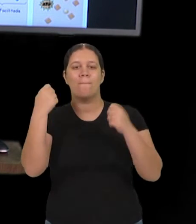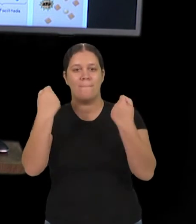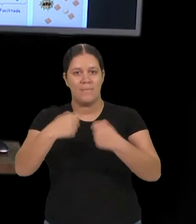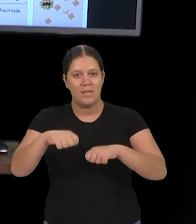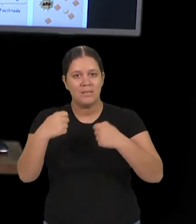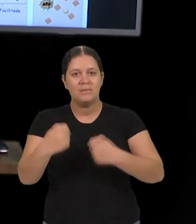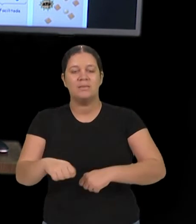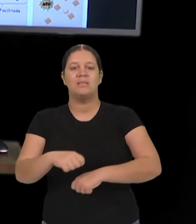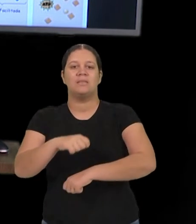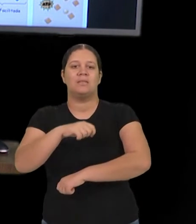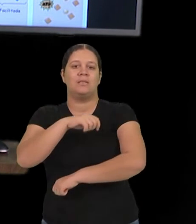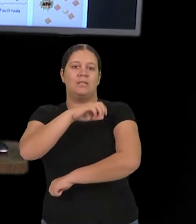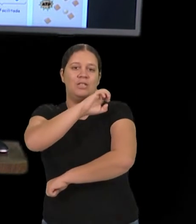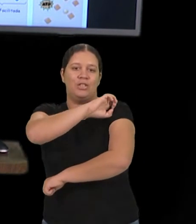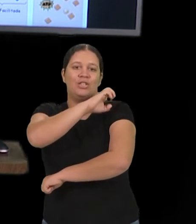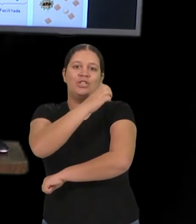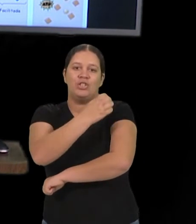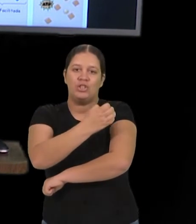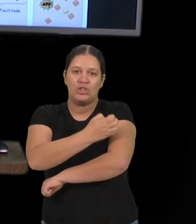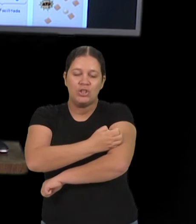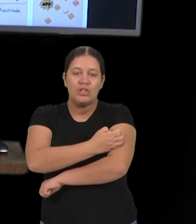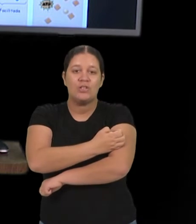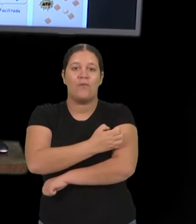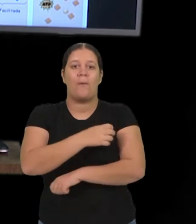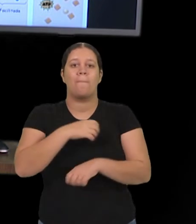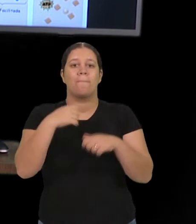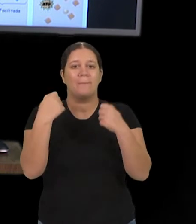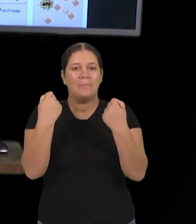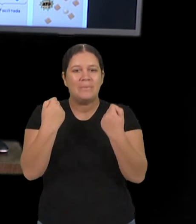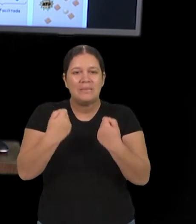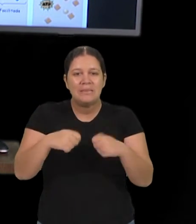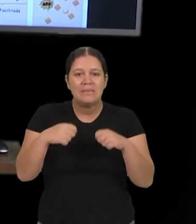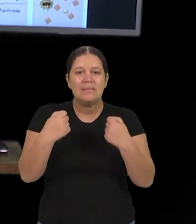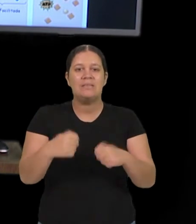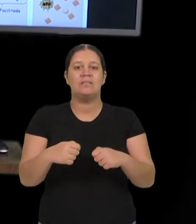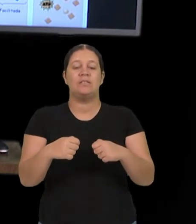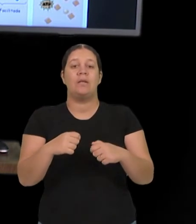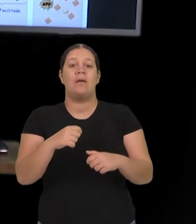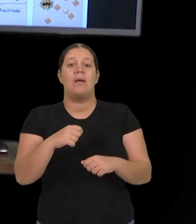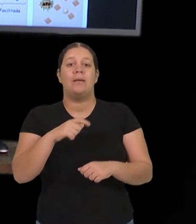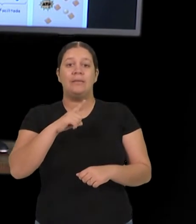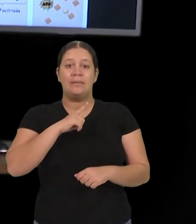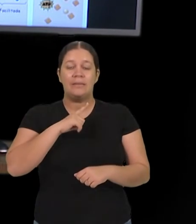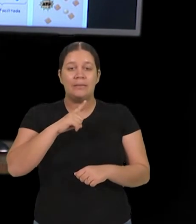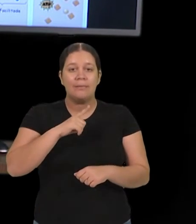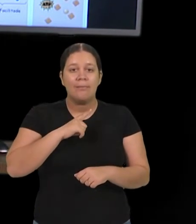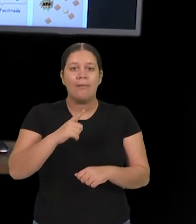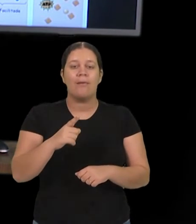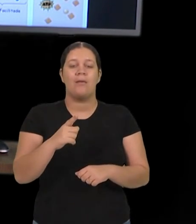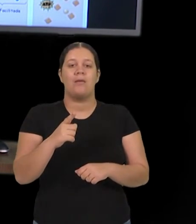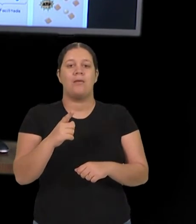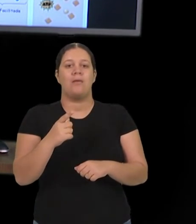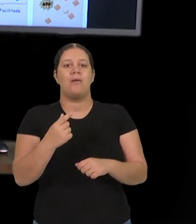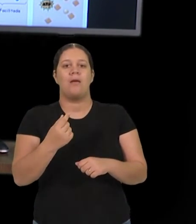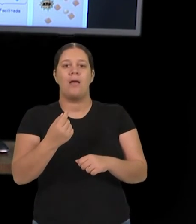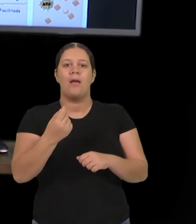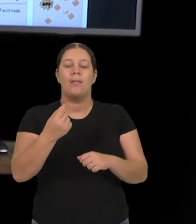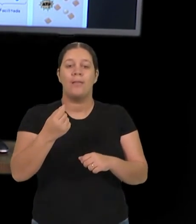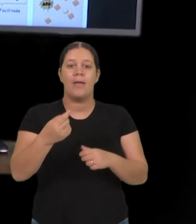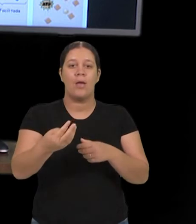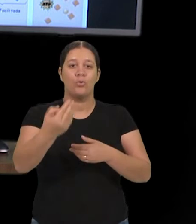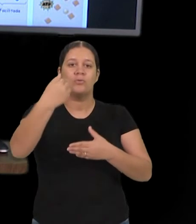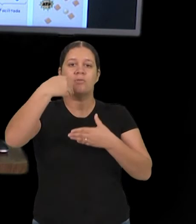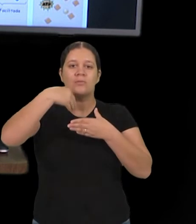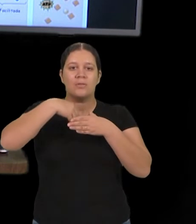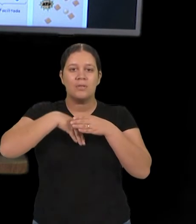que precisa de energia, ele precisa que gaste energia para que haja a manutenção